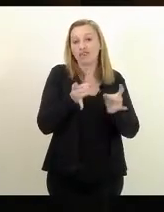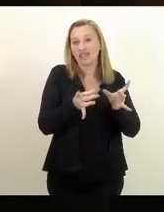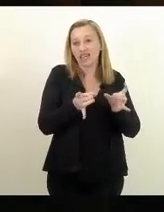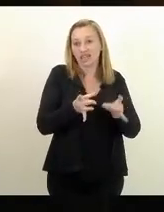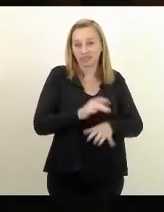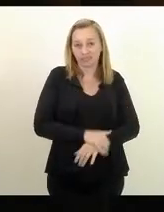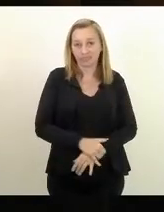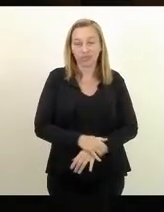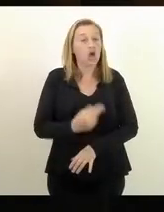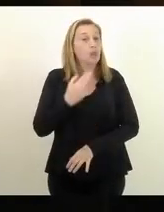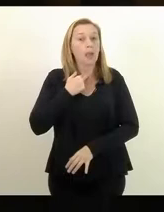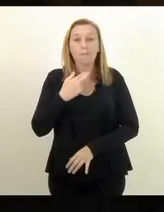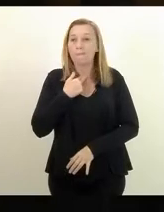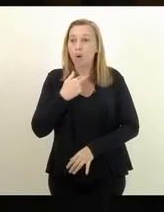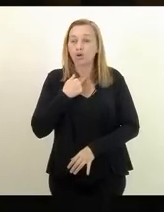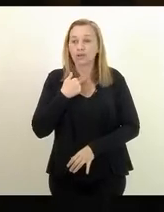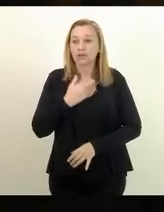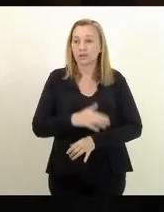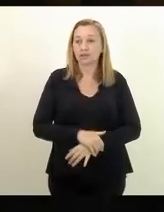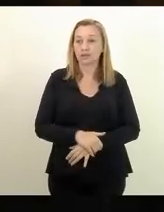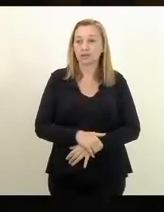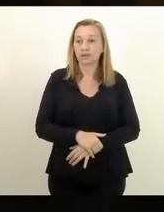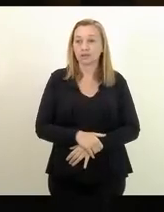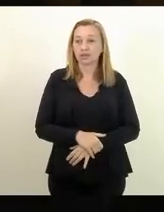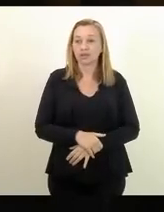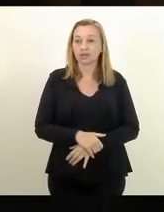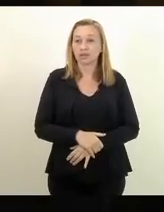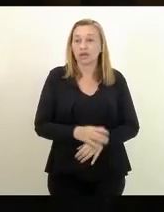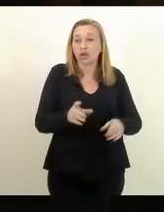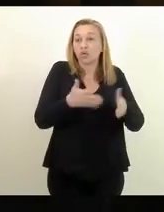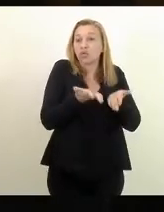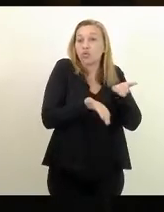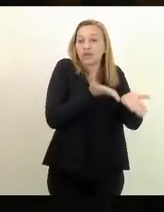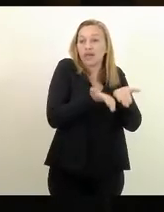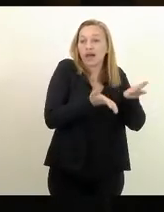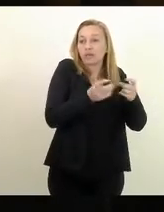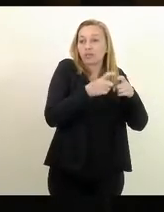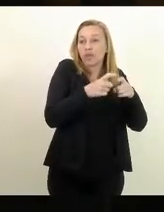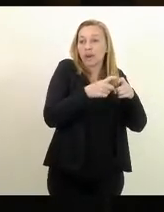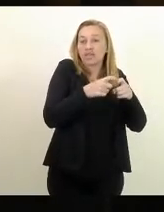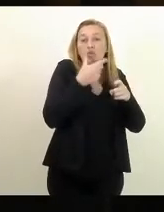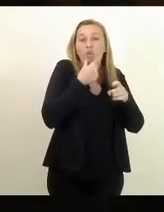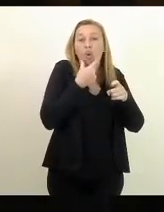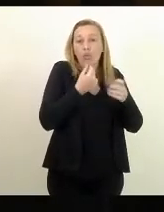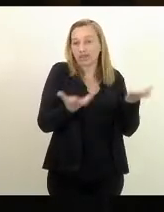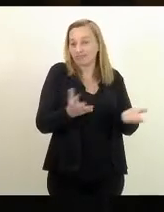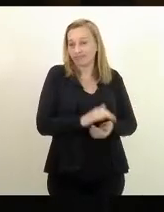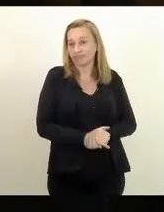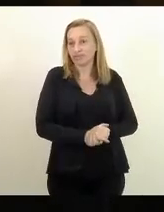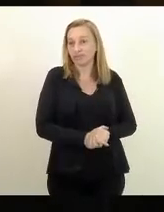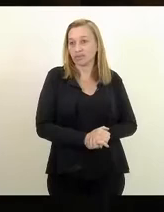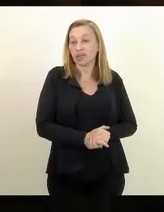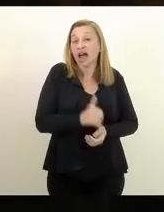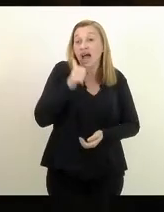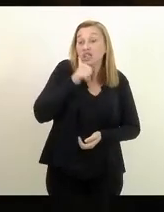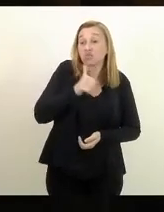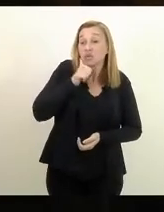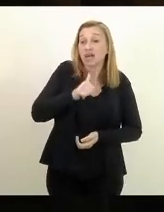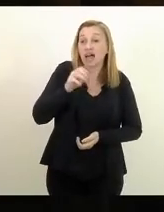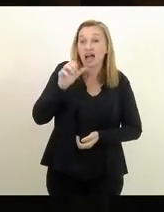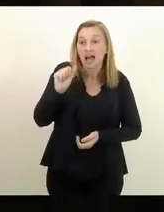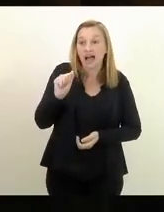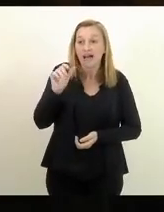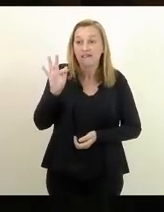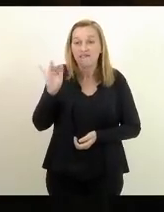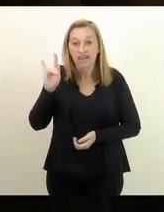Elas não podem ser tratadas por médicos do sexo masculino. As mulheres afegãs,